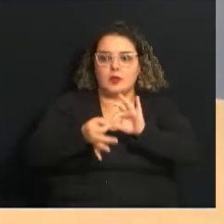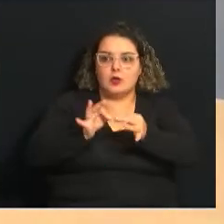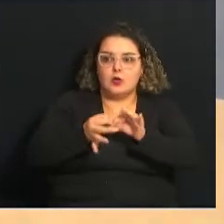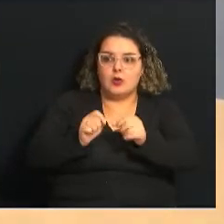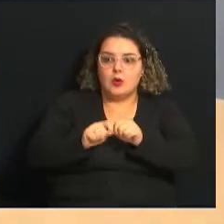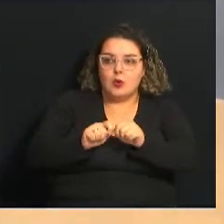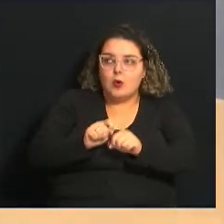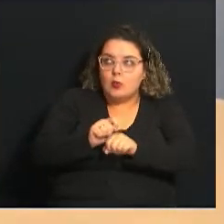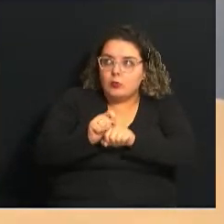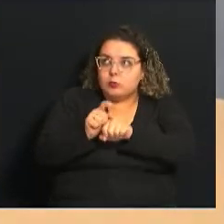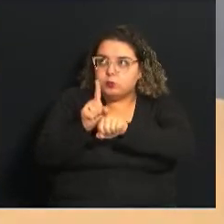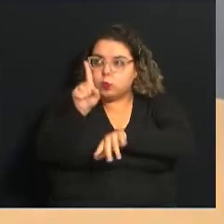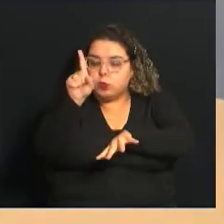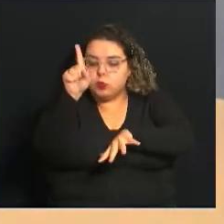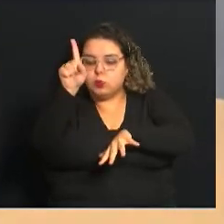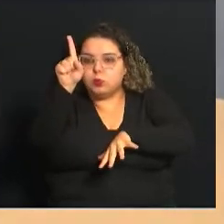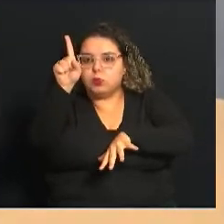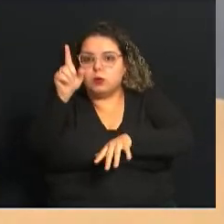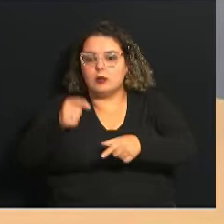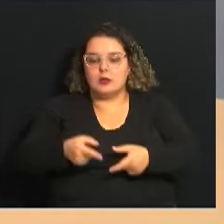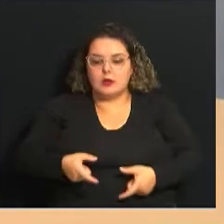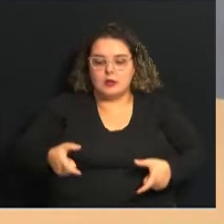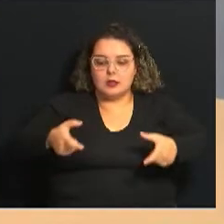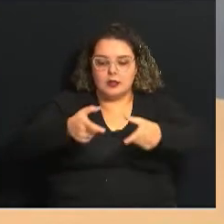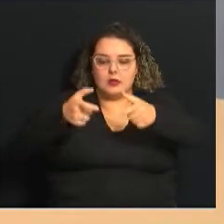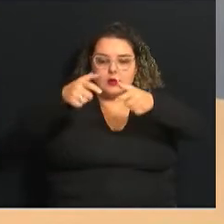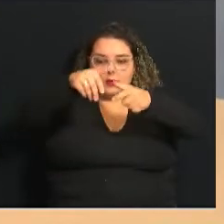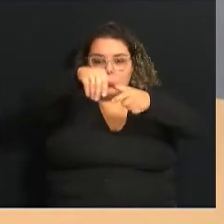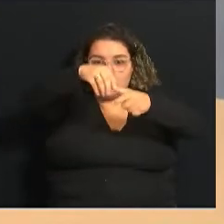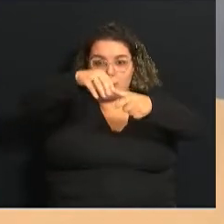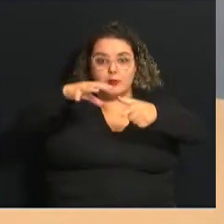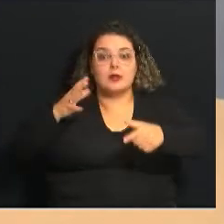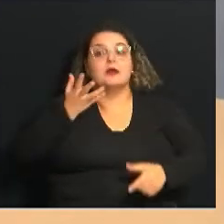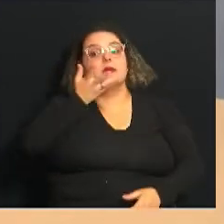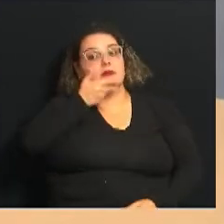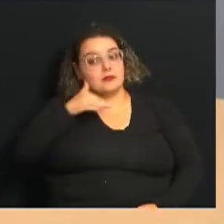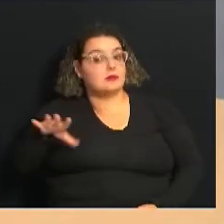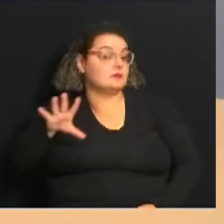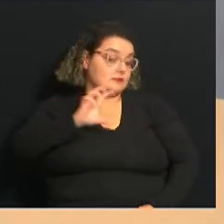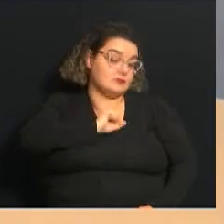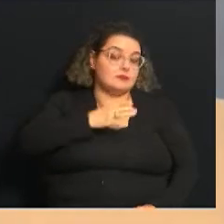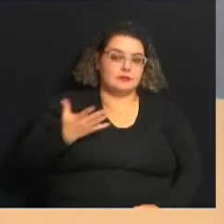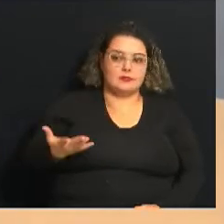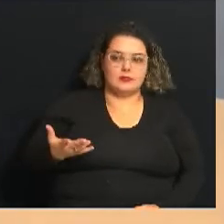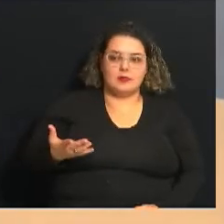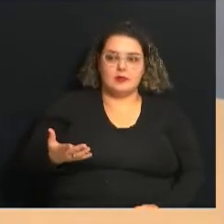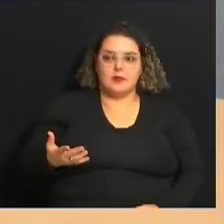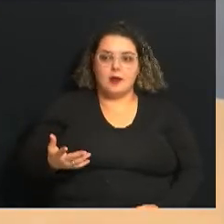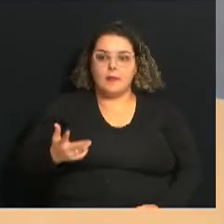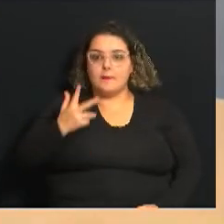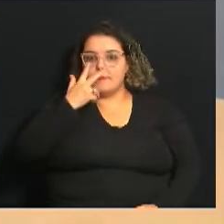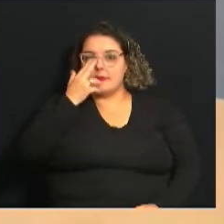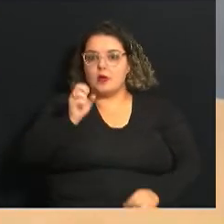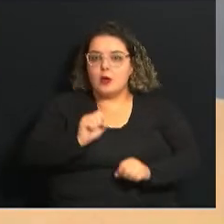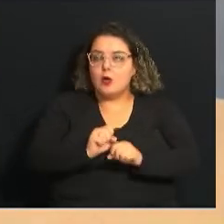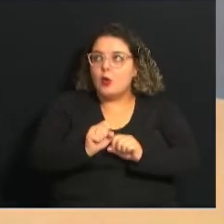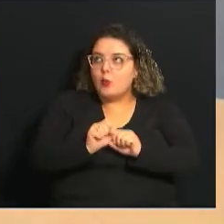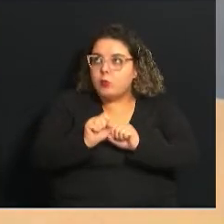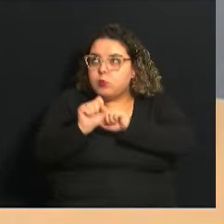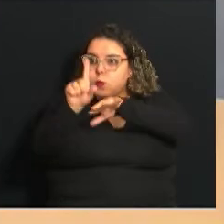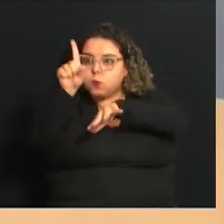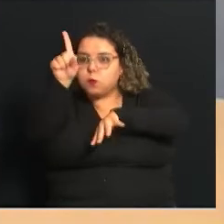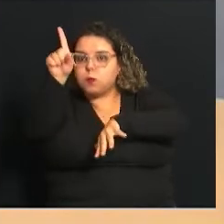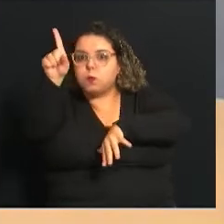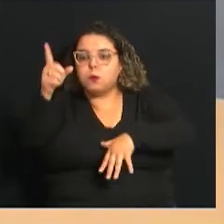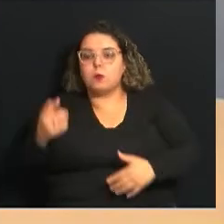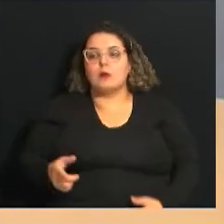de garrafa PET, que é uma atividade que as crianças gostam muito. A gente vai simular como se elas estivessem lançando um foguete para